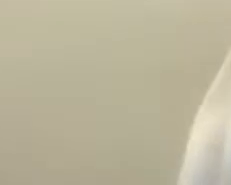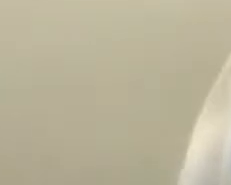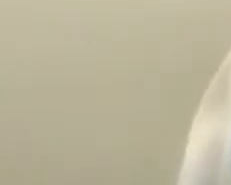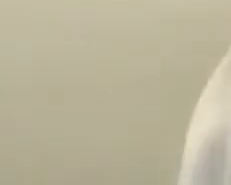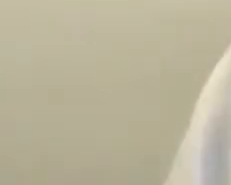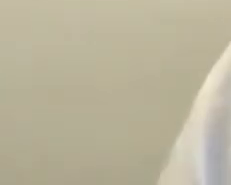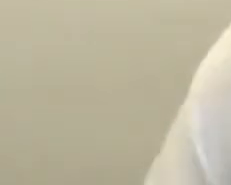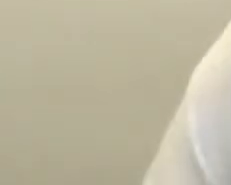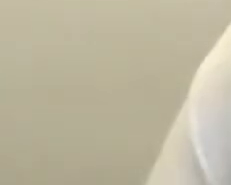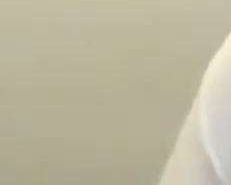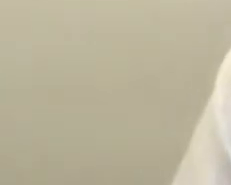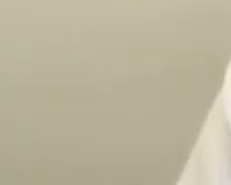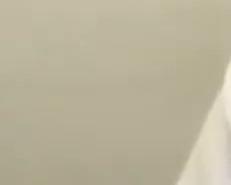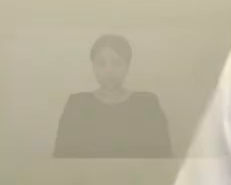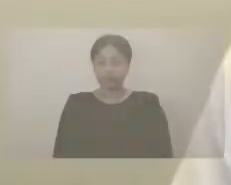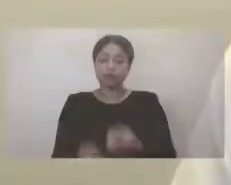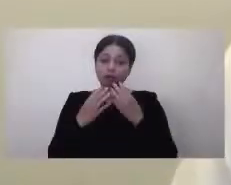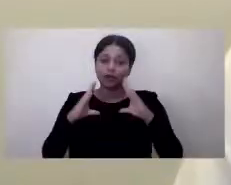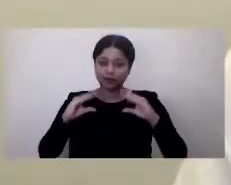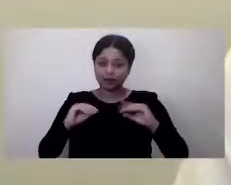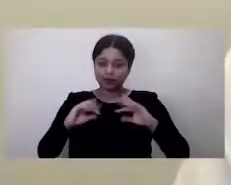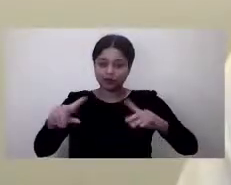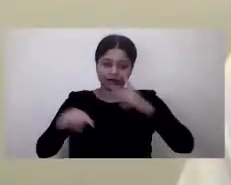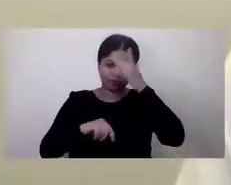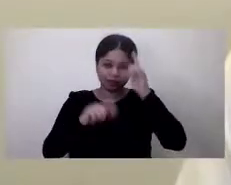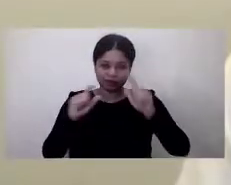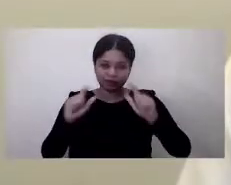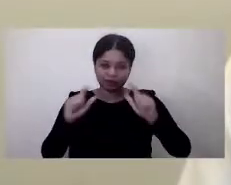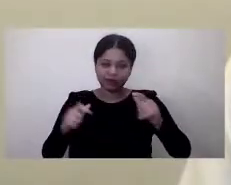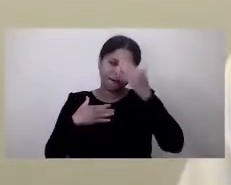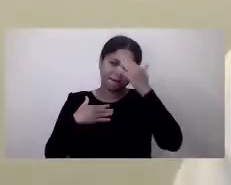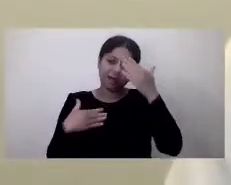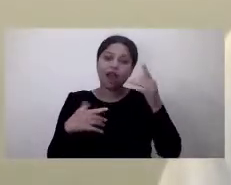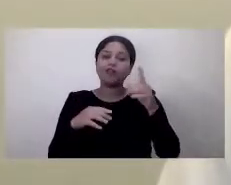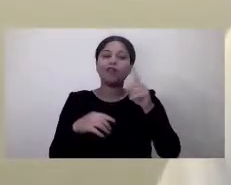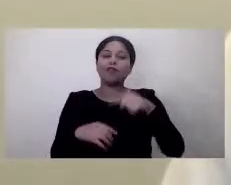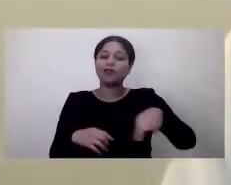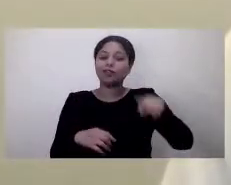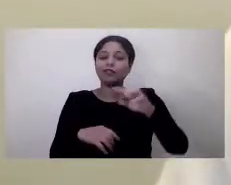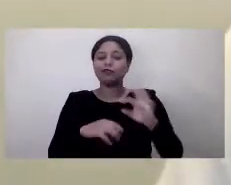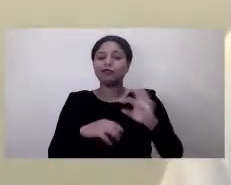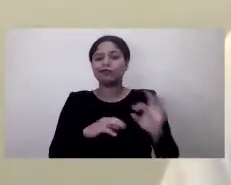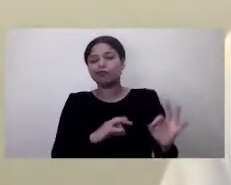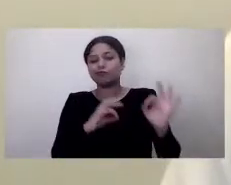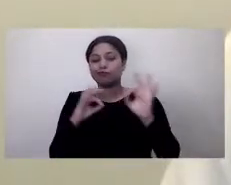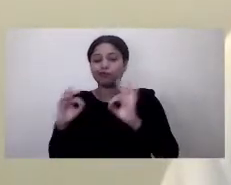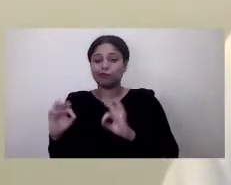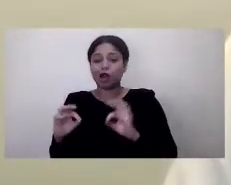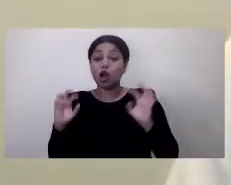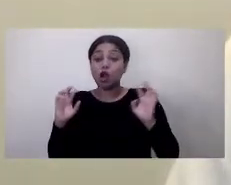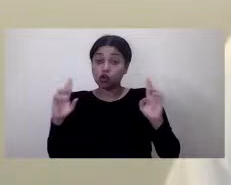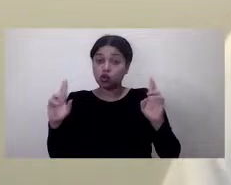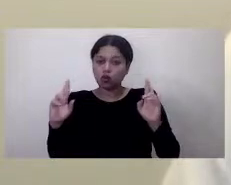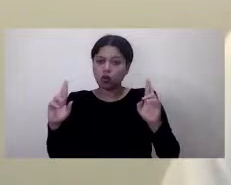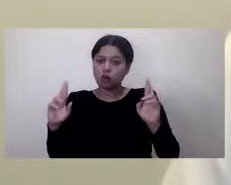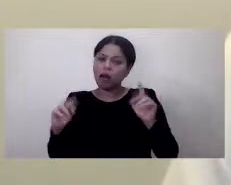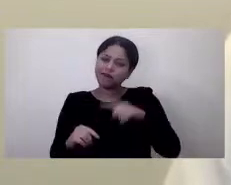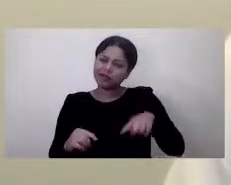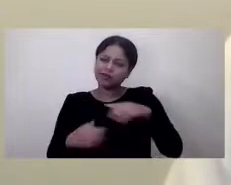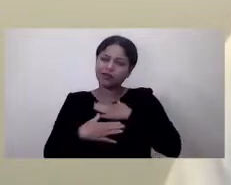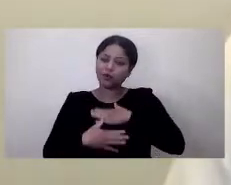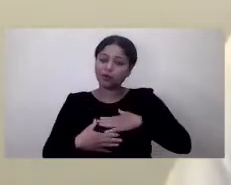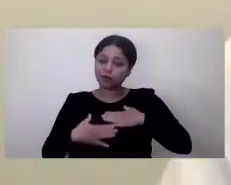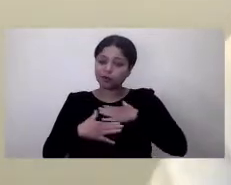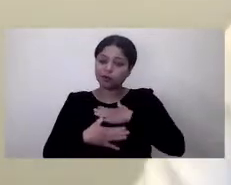Boa noite a todos, muito obrigada por nos acompanhar por mais um dia. Eu espero que vocês tenham gostado da sessão. Foi mais uma